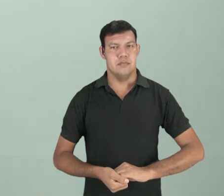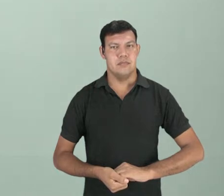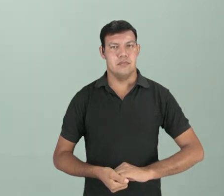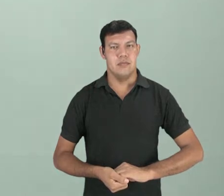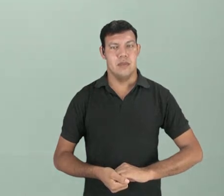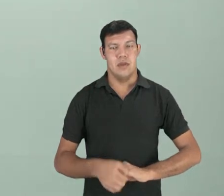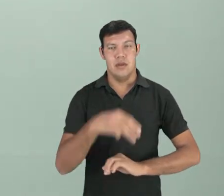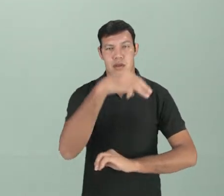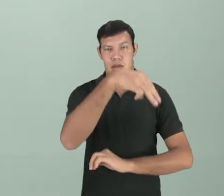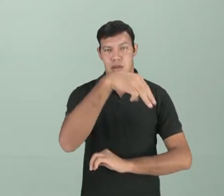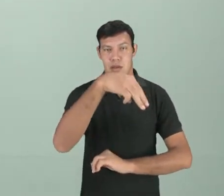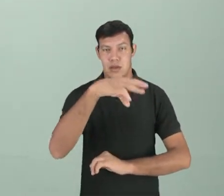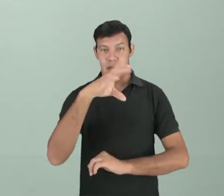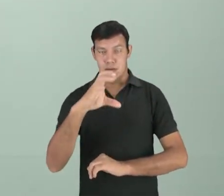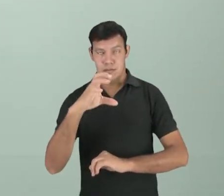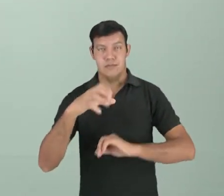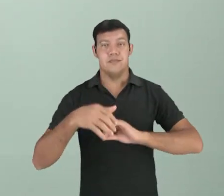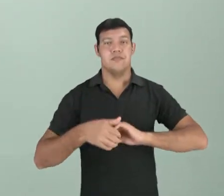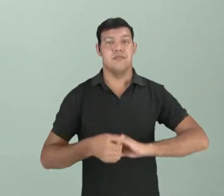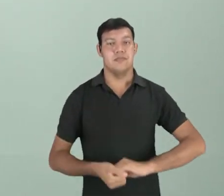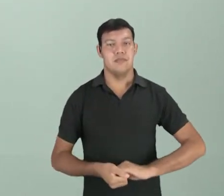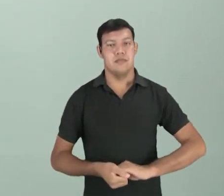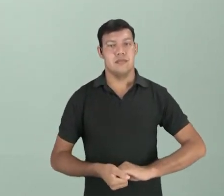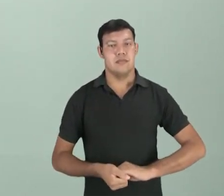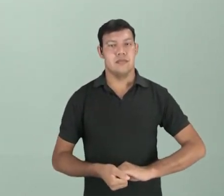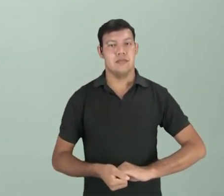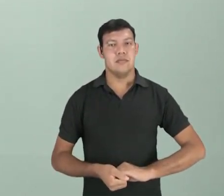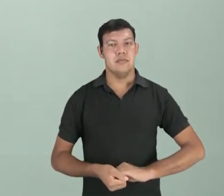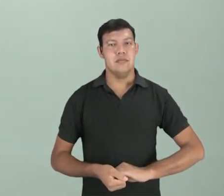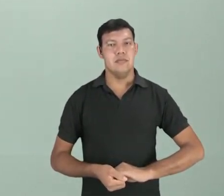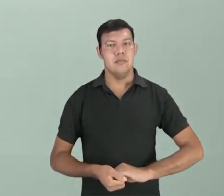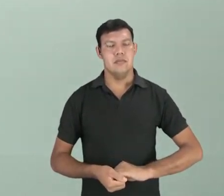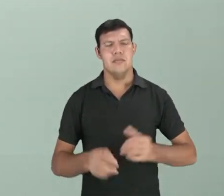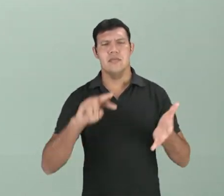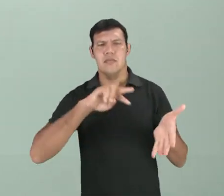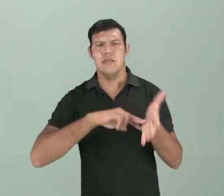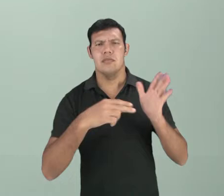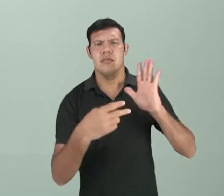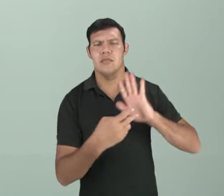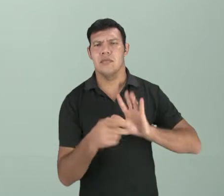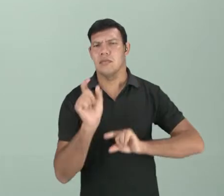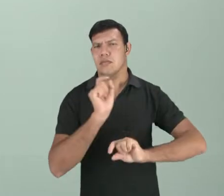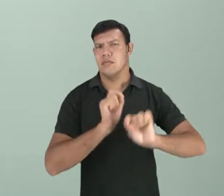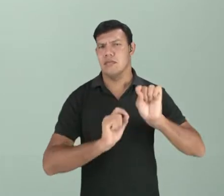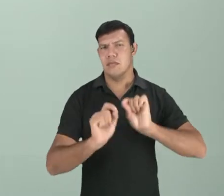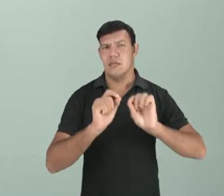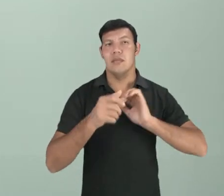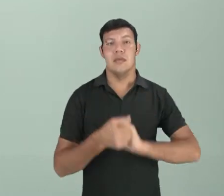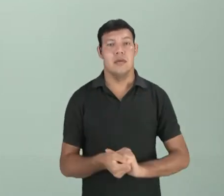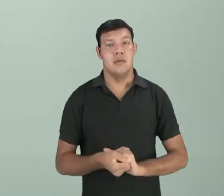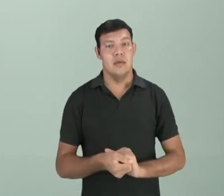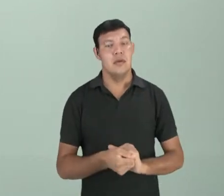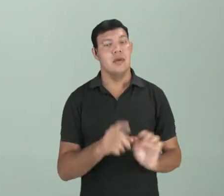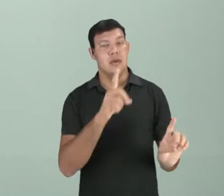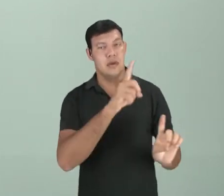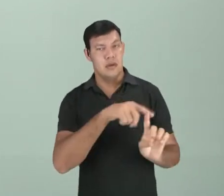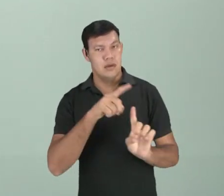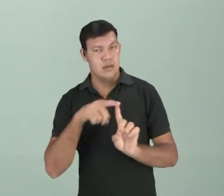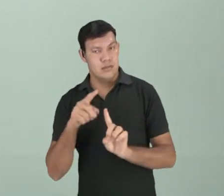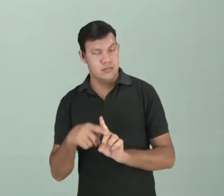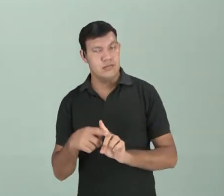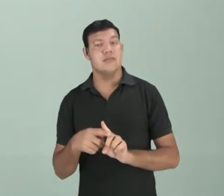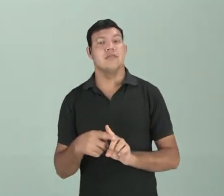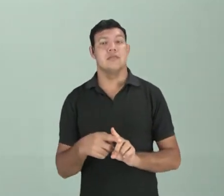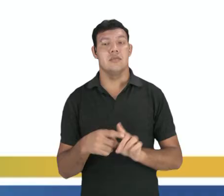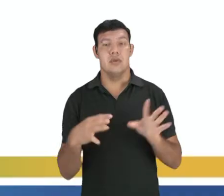Então, mínimo múltiplo comum, MMC. Então, mínimo múltiplo comum, o MMC, é um tipo de operação